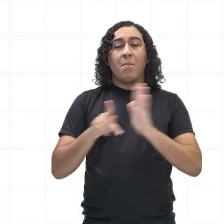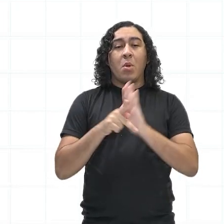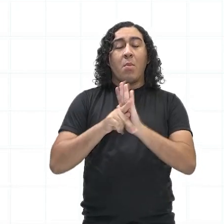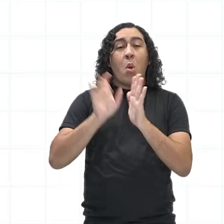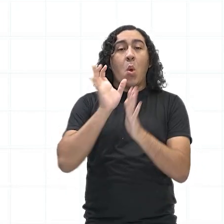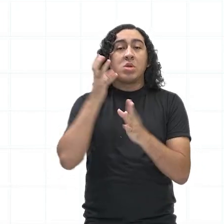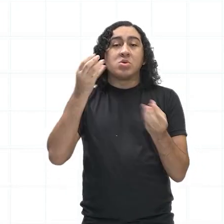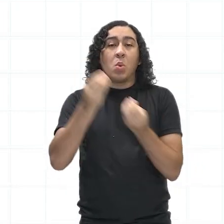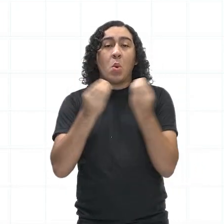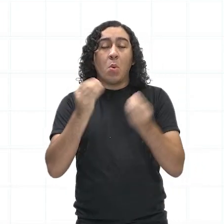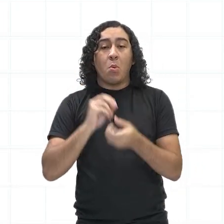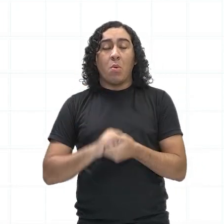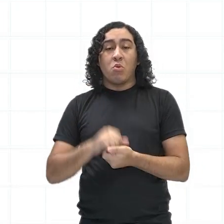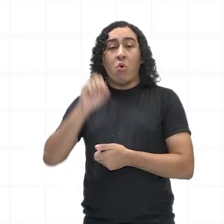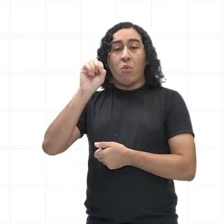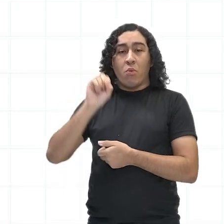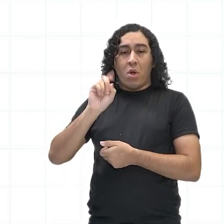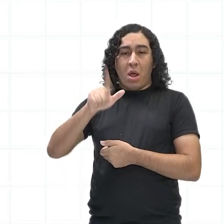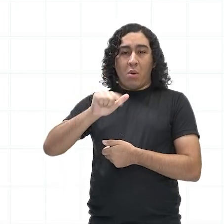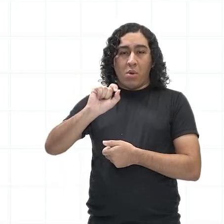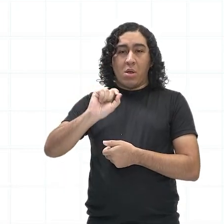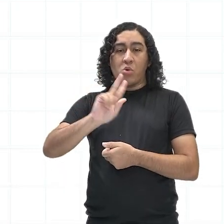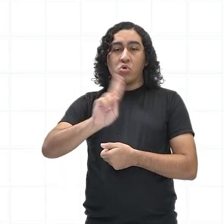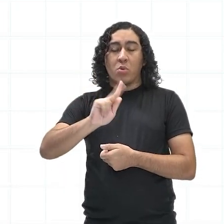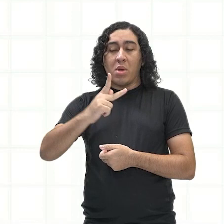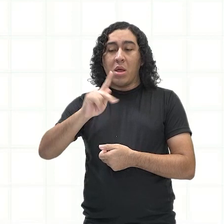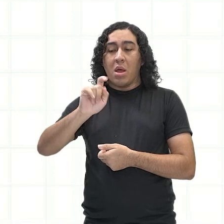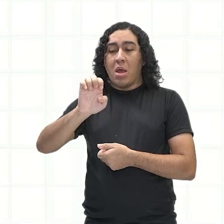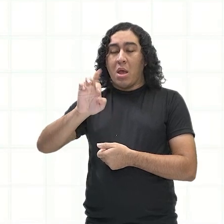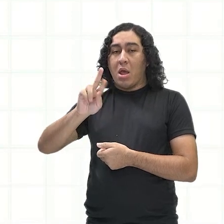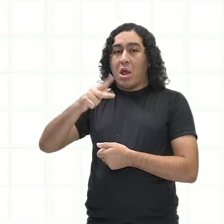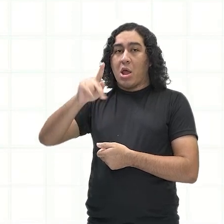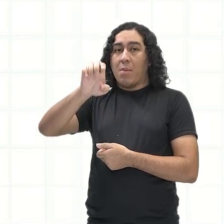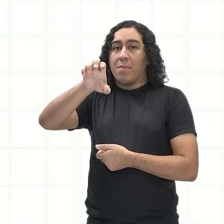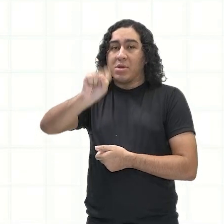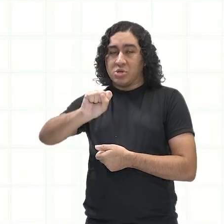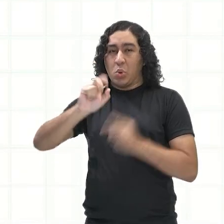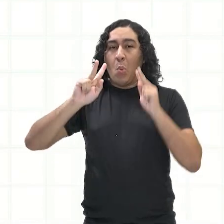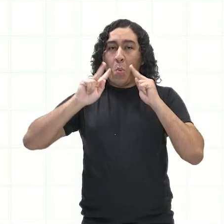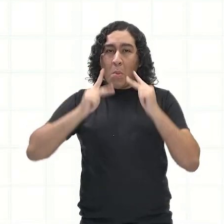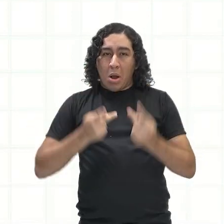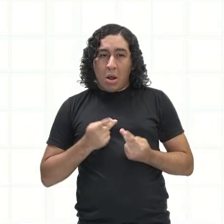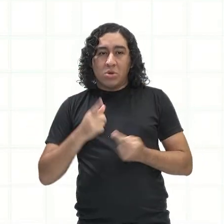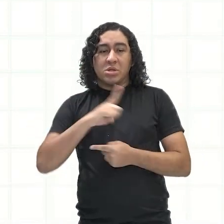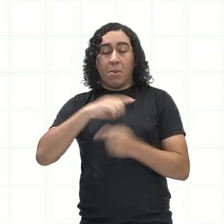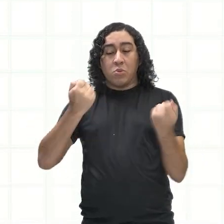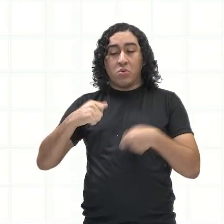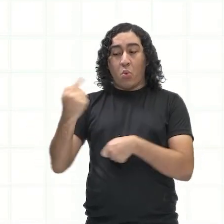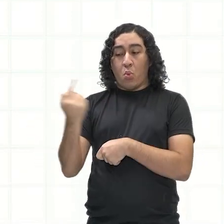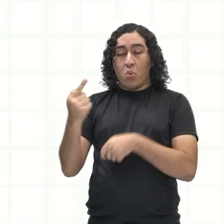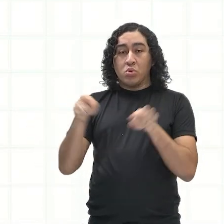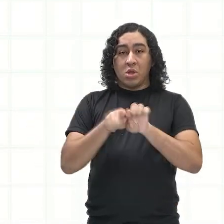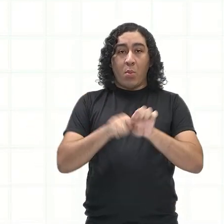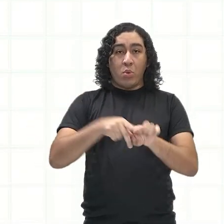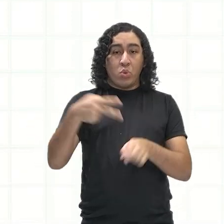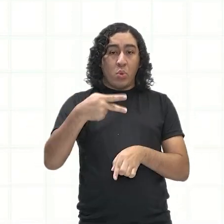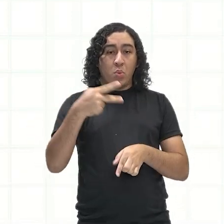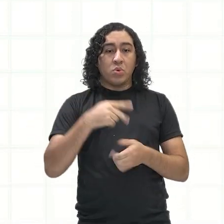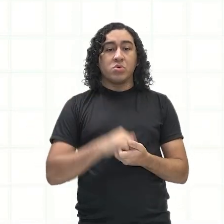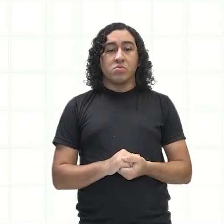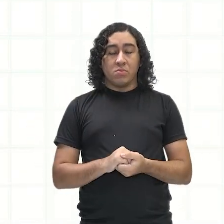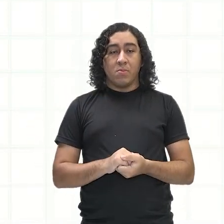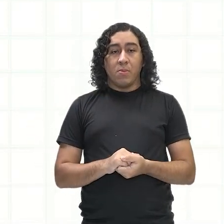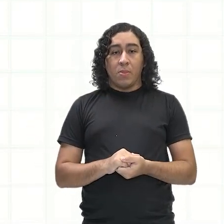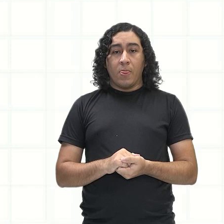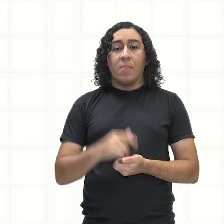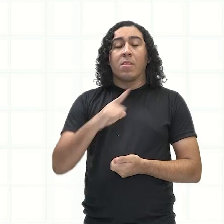pelos vírus, aliás, pelo herpes vírus humano, né? E pode ser o 1 e o 2. Então, olha aí, nós temos aqui, então, o